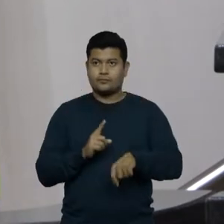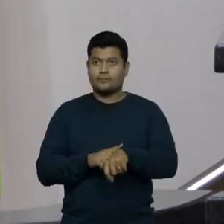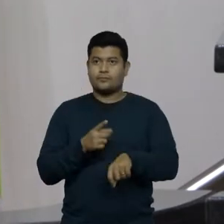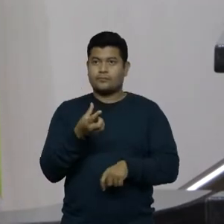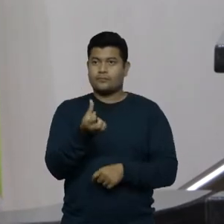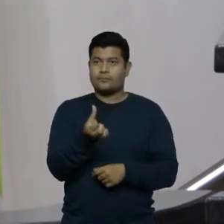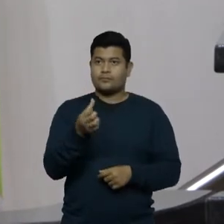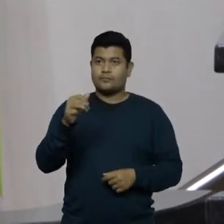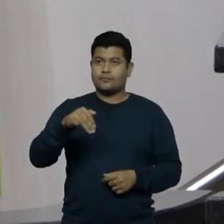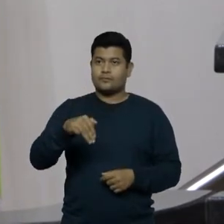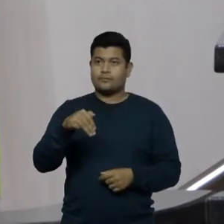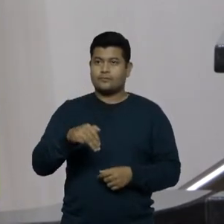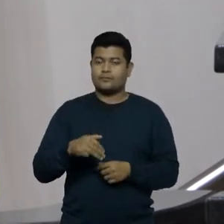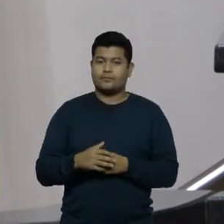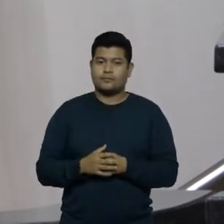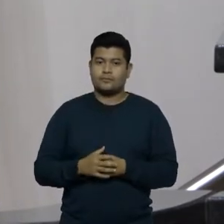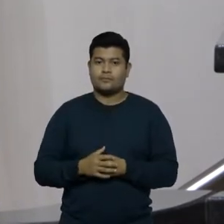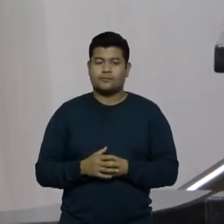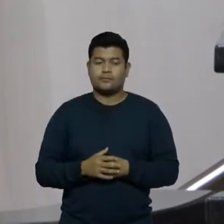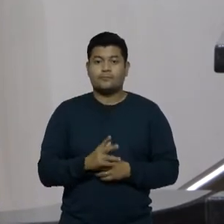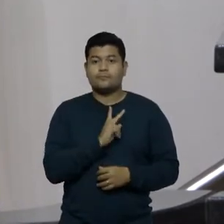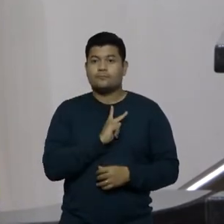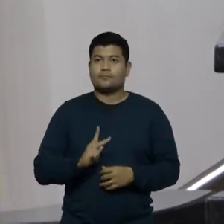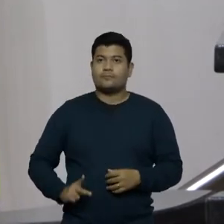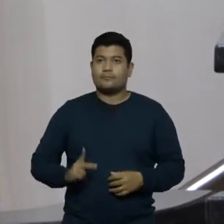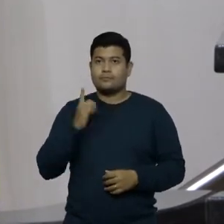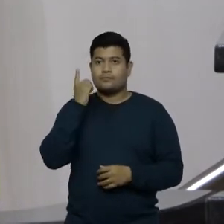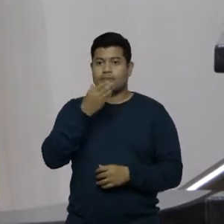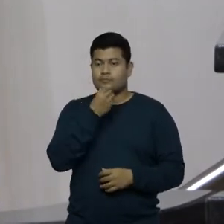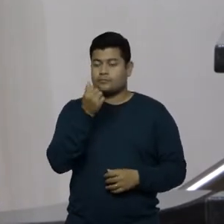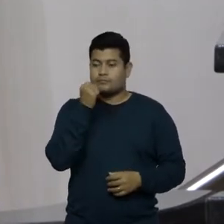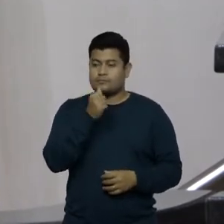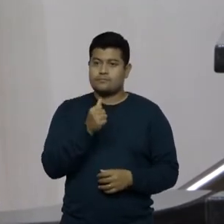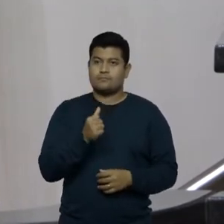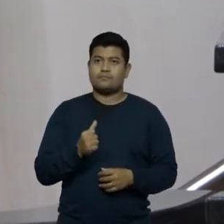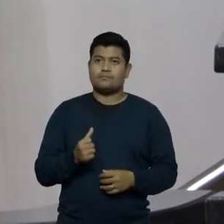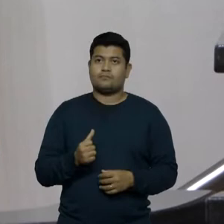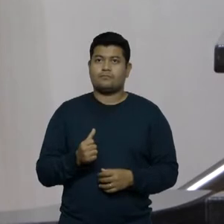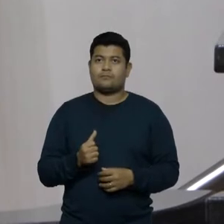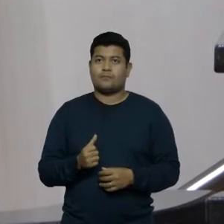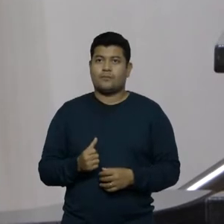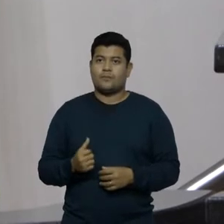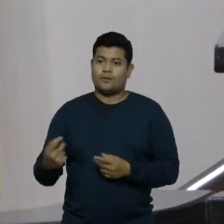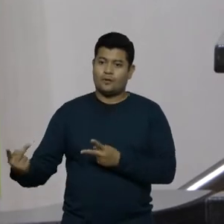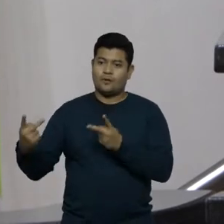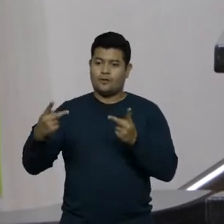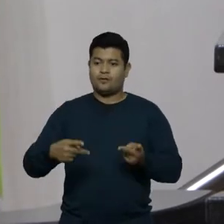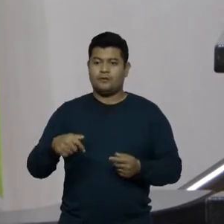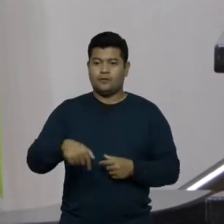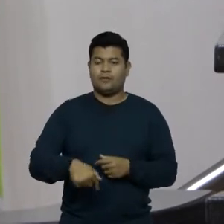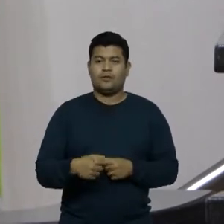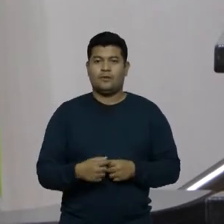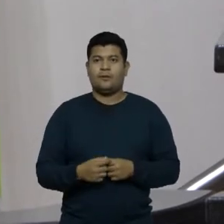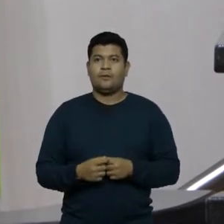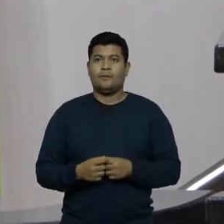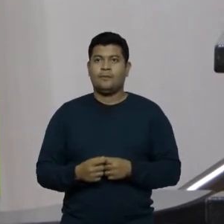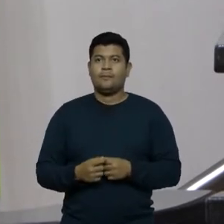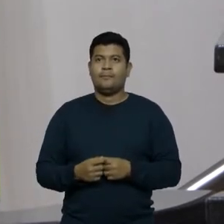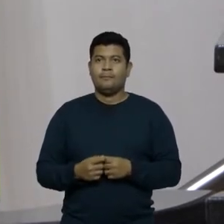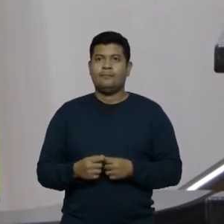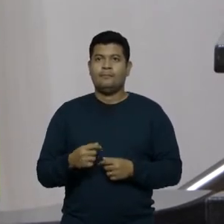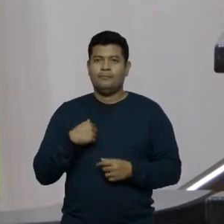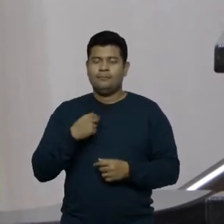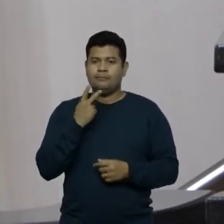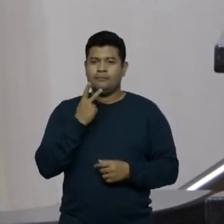minutos o senhor presidente senhores deputados senhoras deputadas final dos Catarinenses estimados visitantes eu eu e a mencionar um